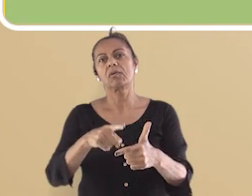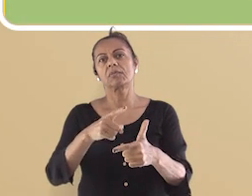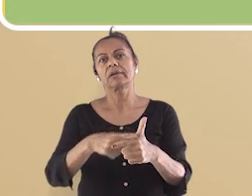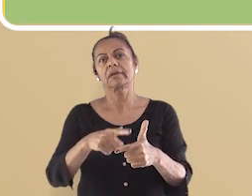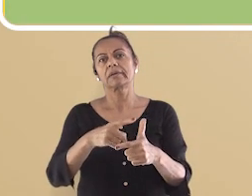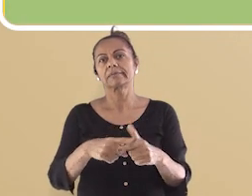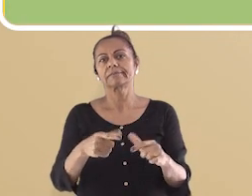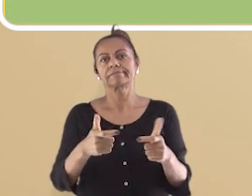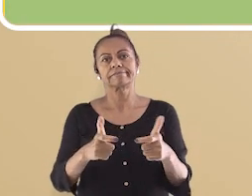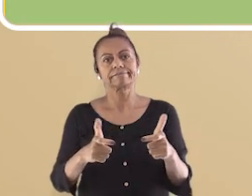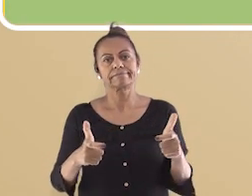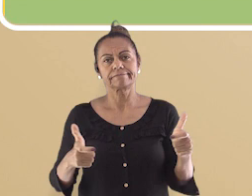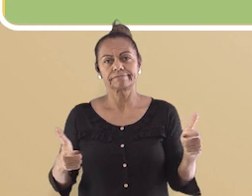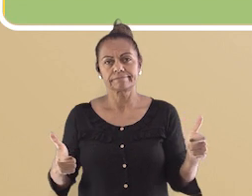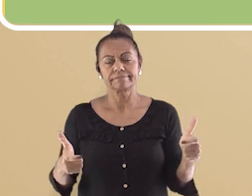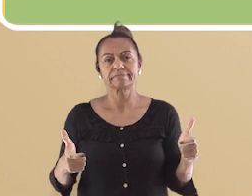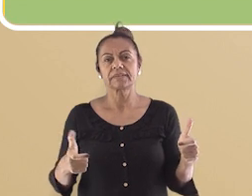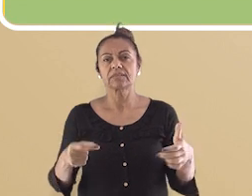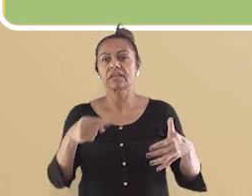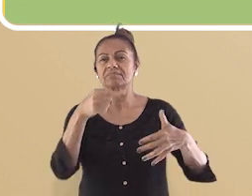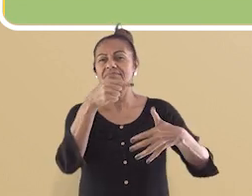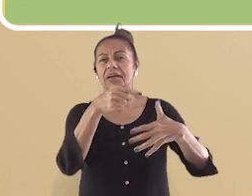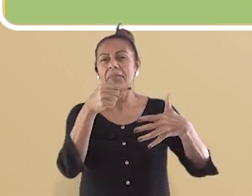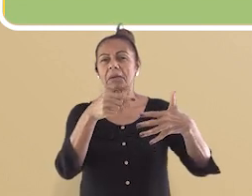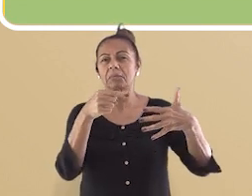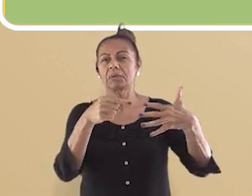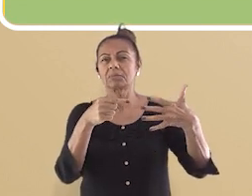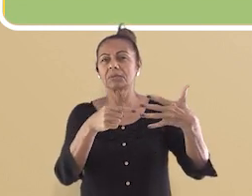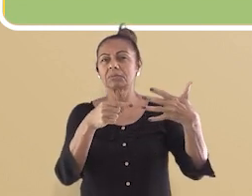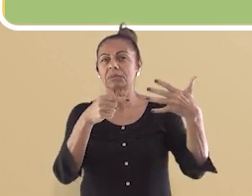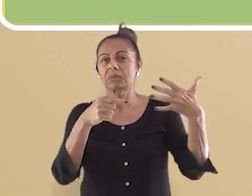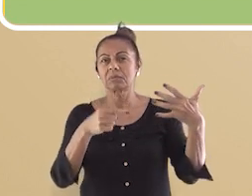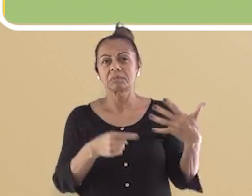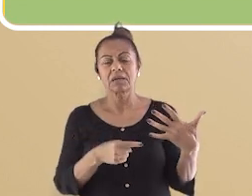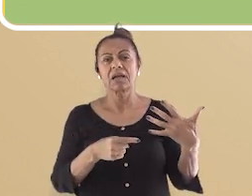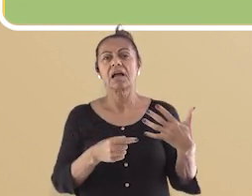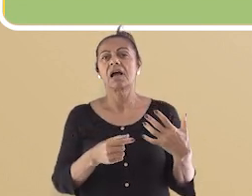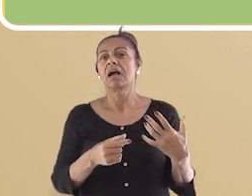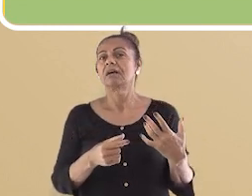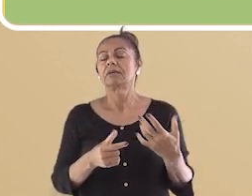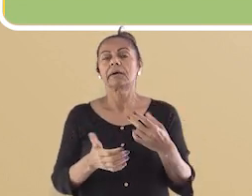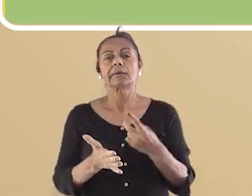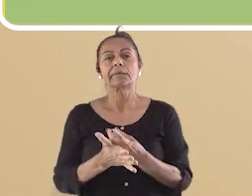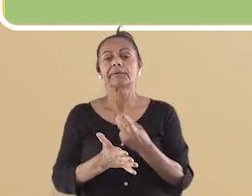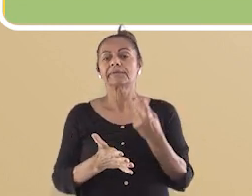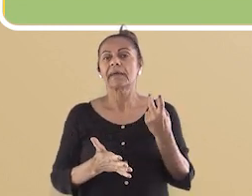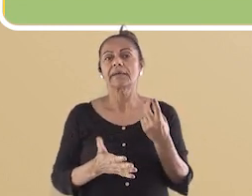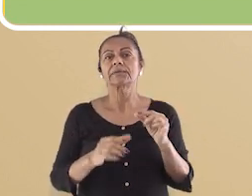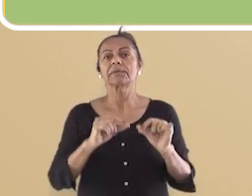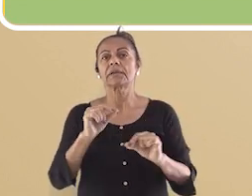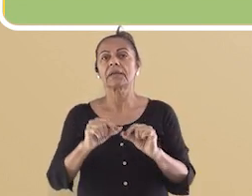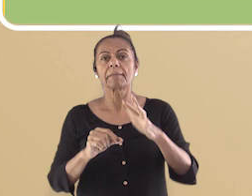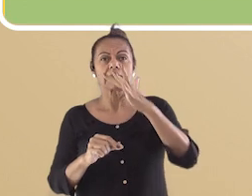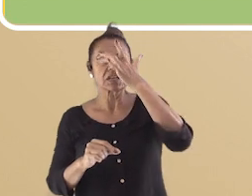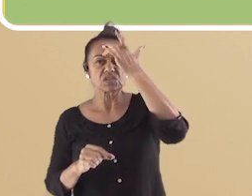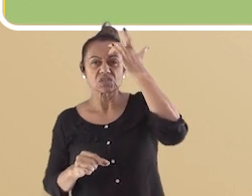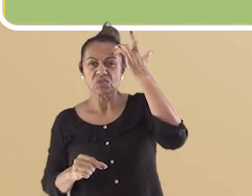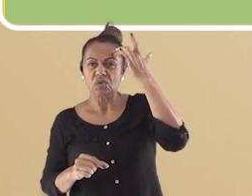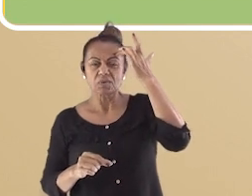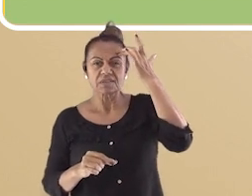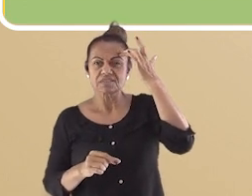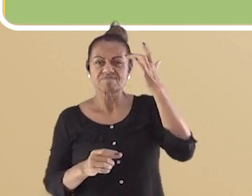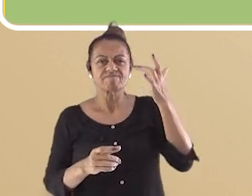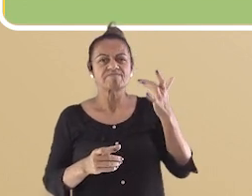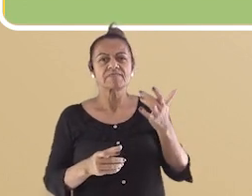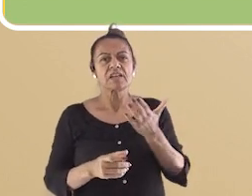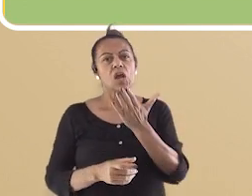e outros motivos levam algumas pessoas a optarem pelos produtos orgânicos. Já ouviu falar? São